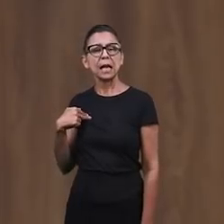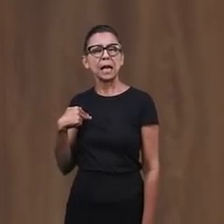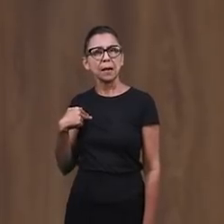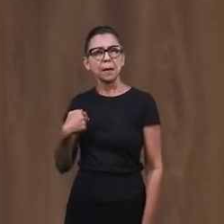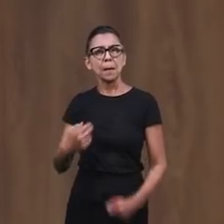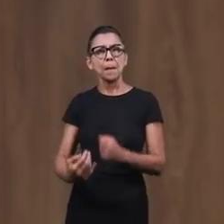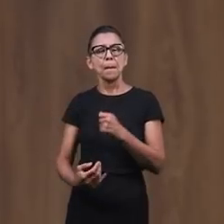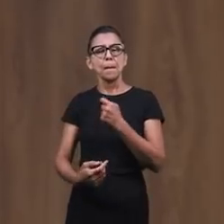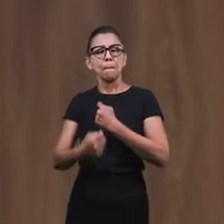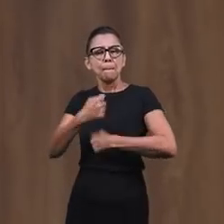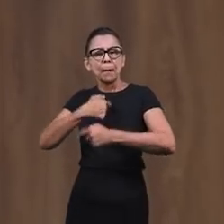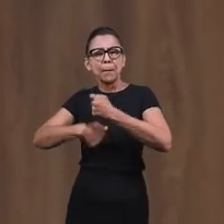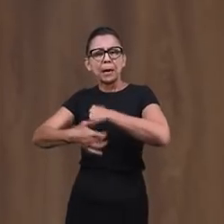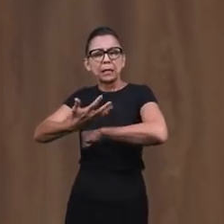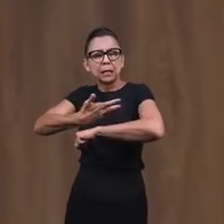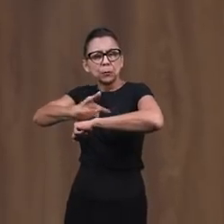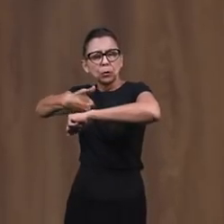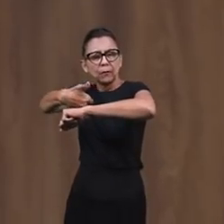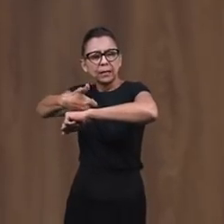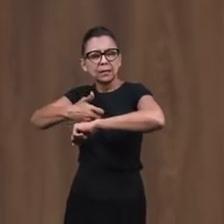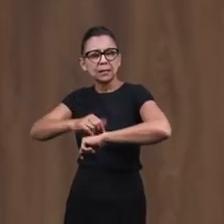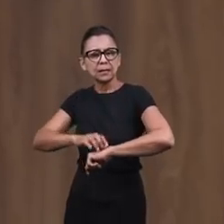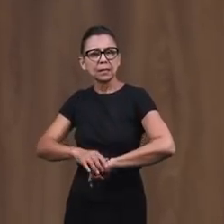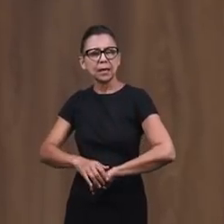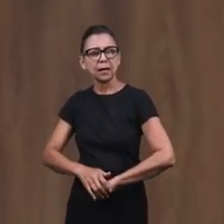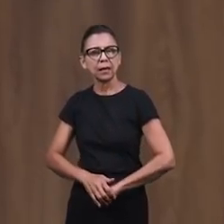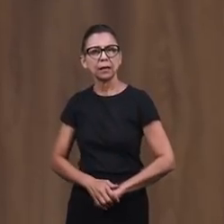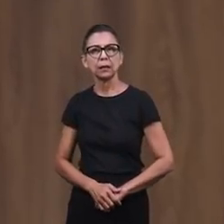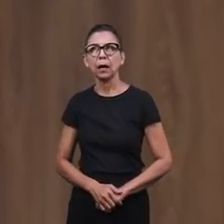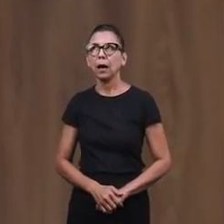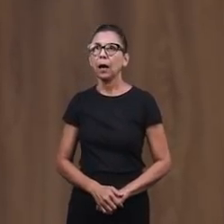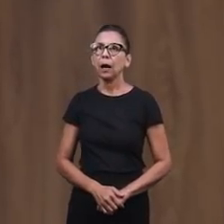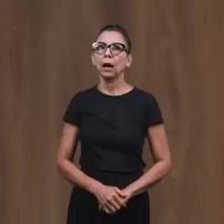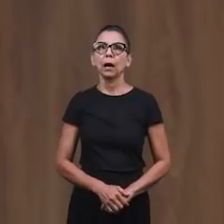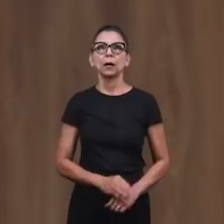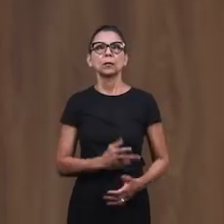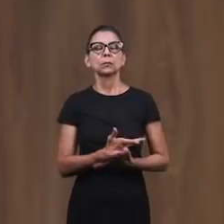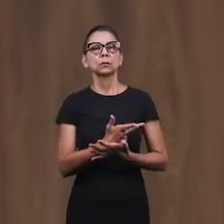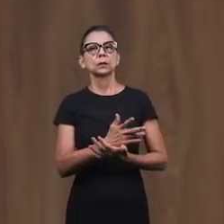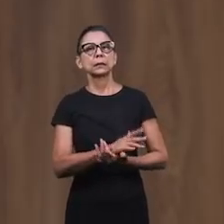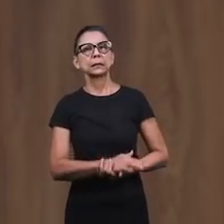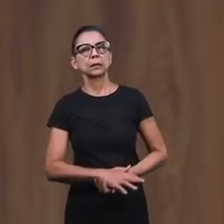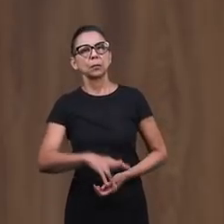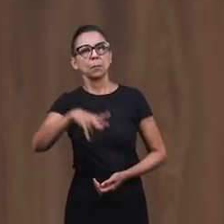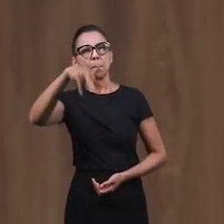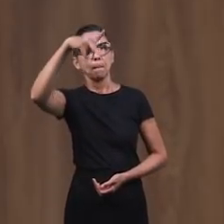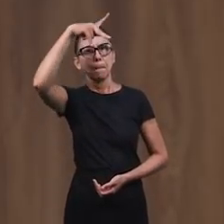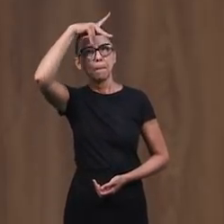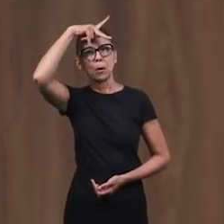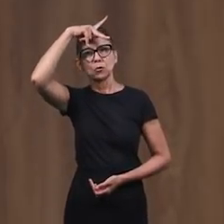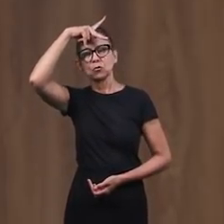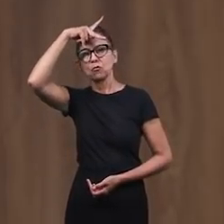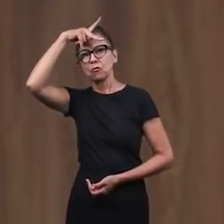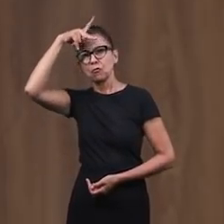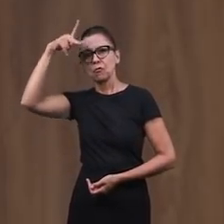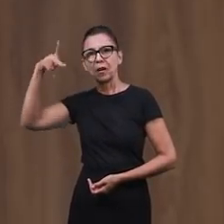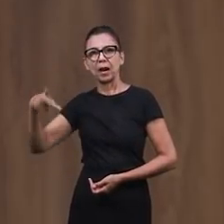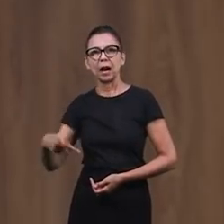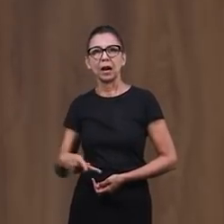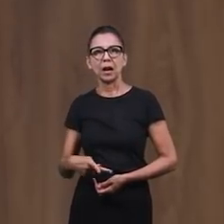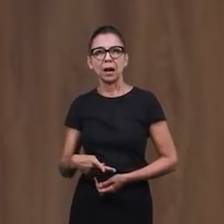que aconteceu, intermediários? Potifar acreditou na mulher dele e lançou José